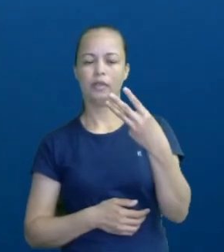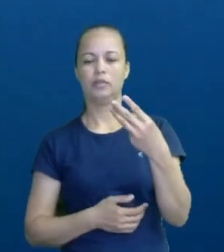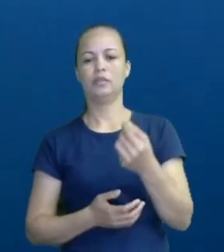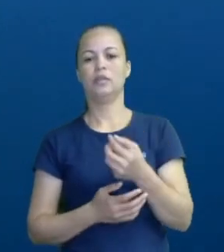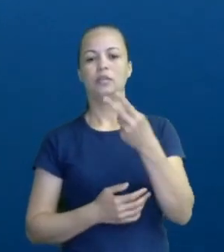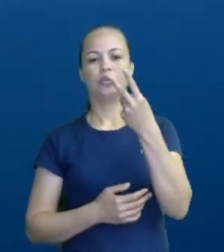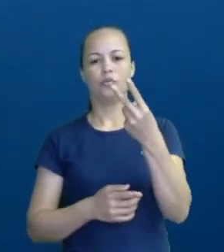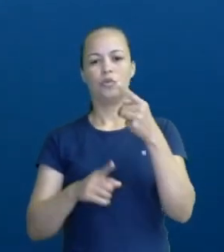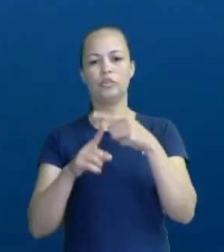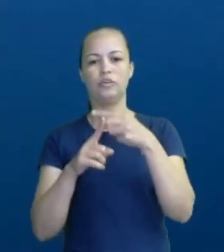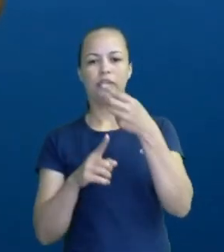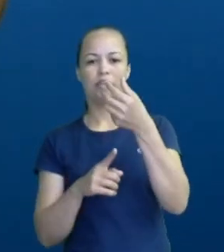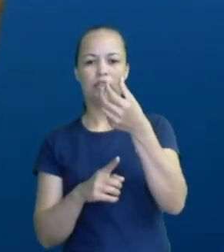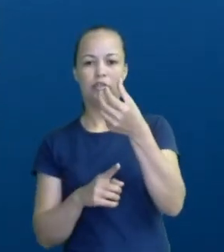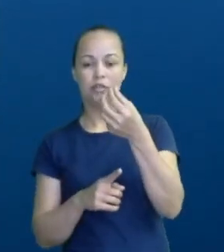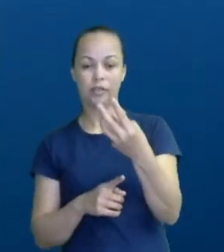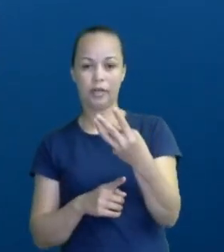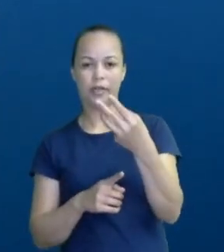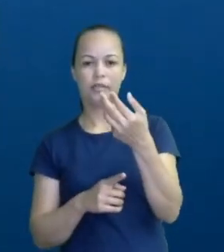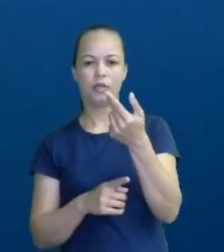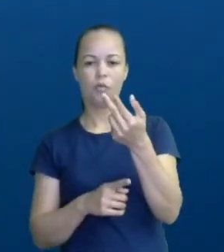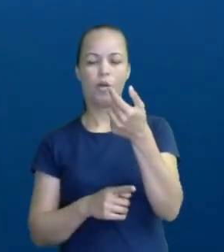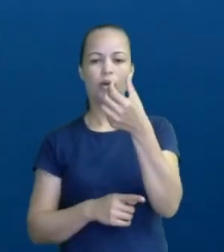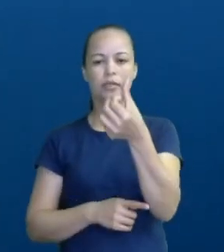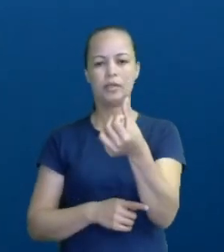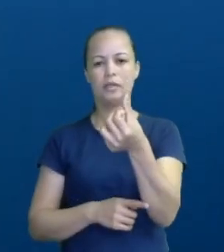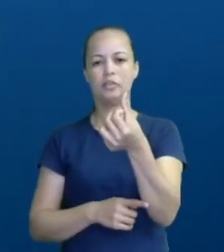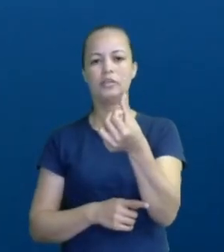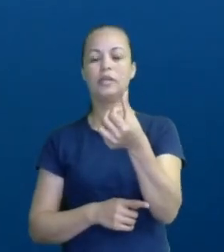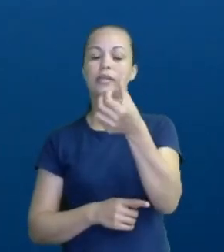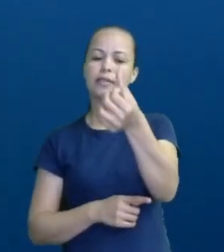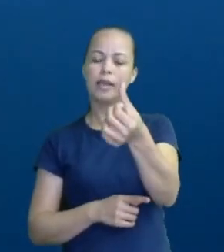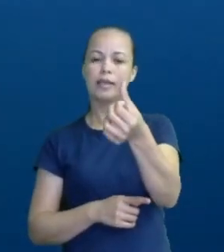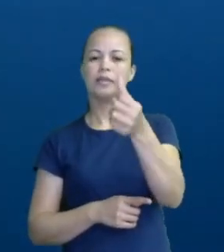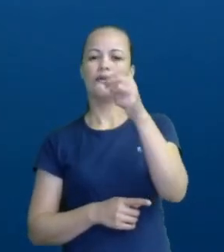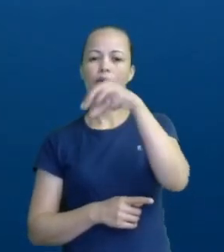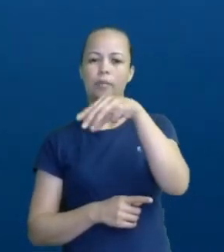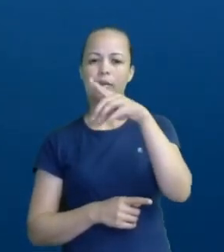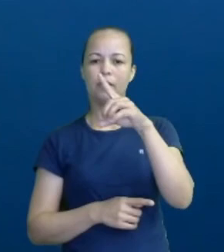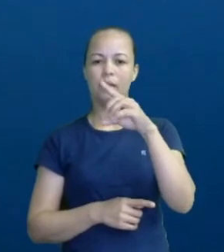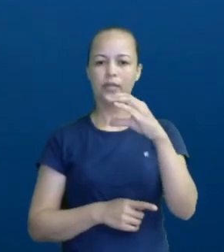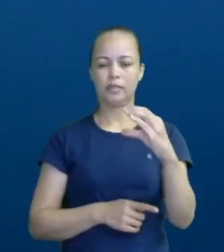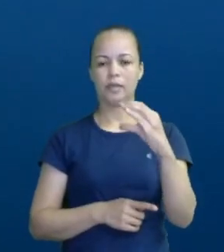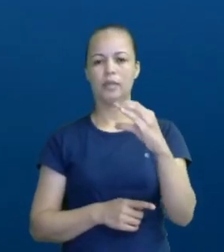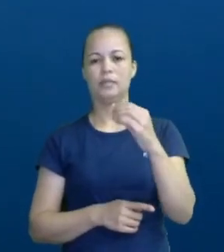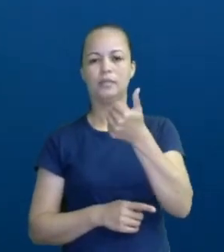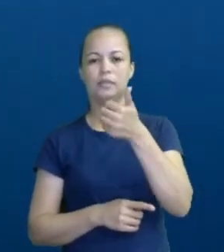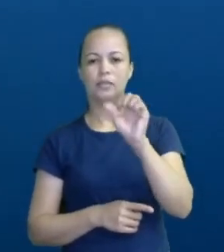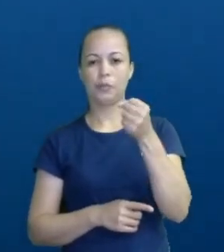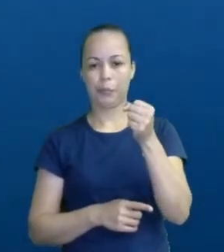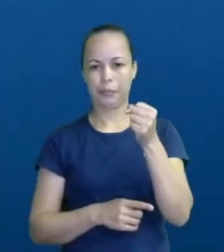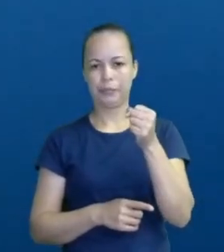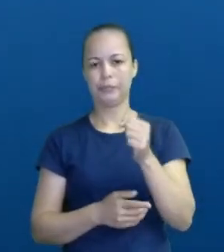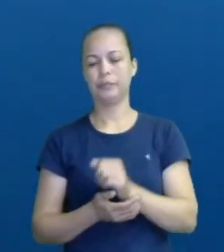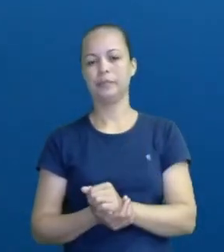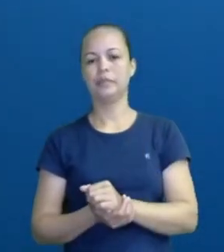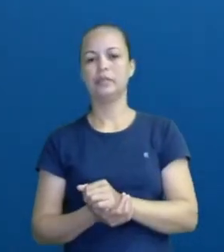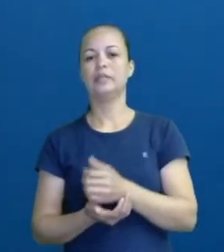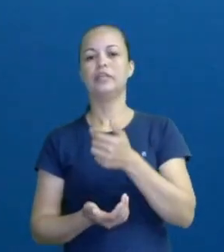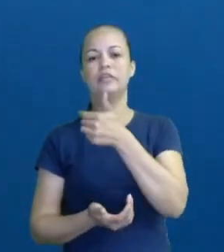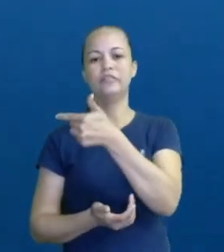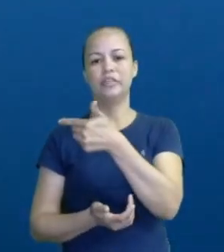3, 6. Então, 6 é o MDC de 18 e 24. Tá certo,